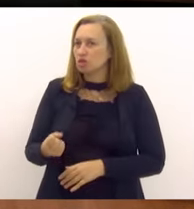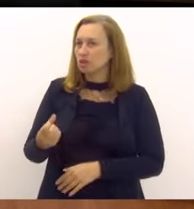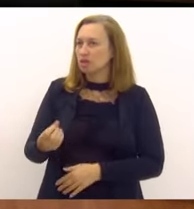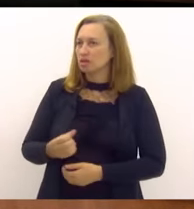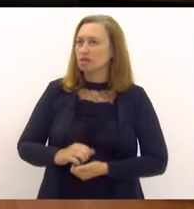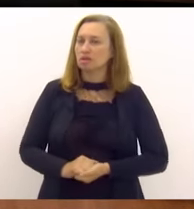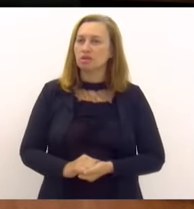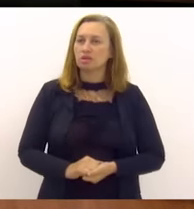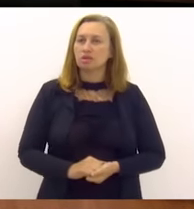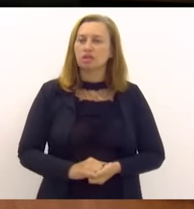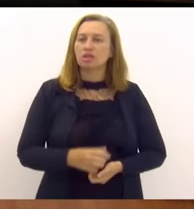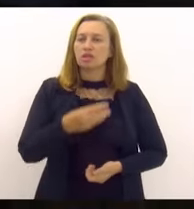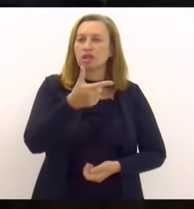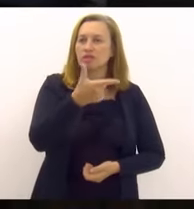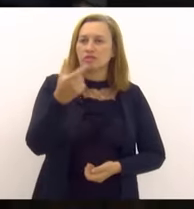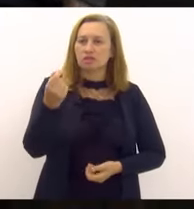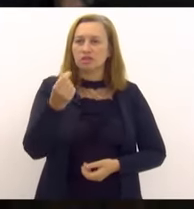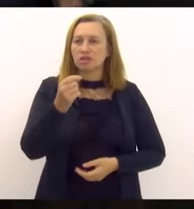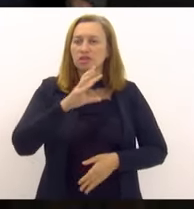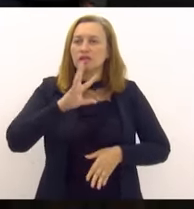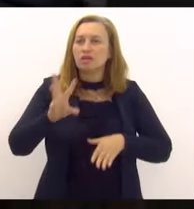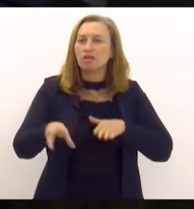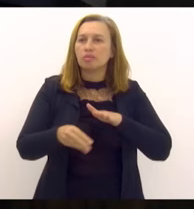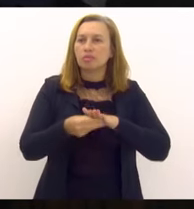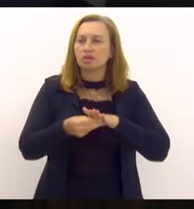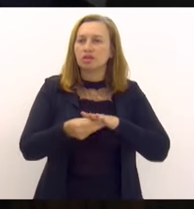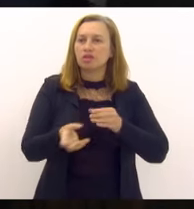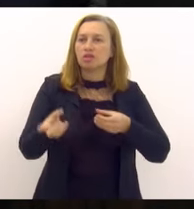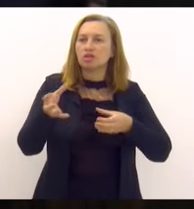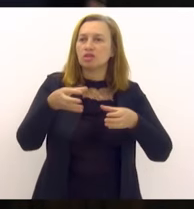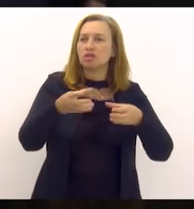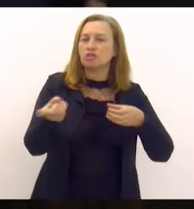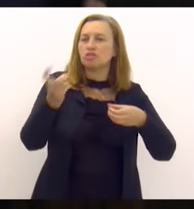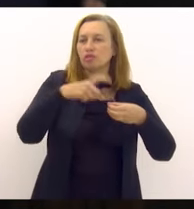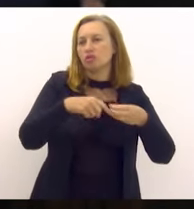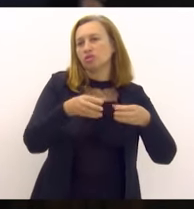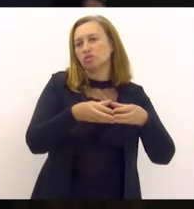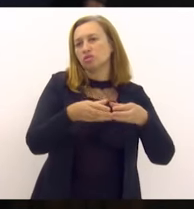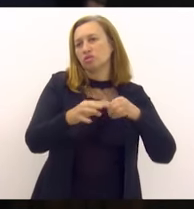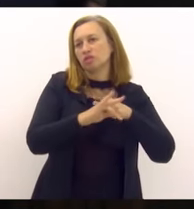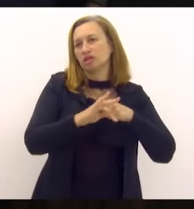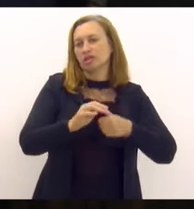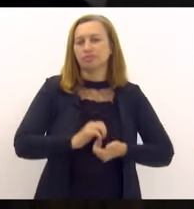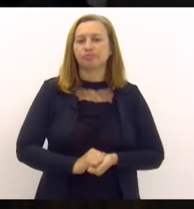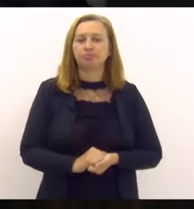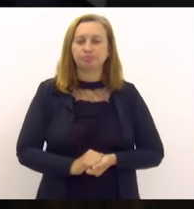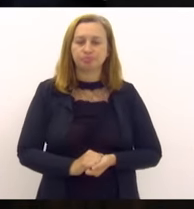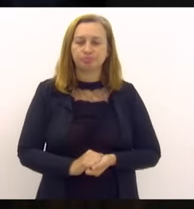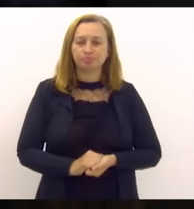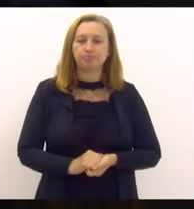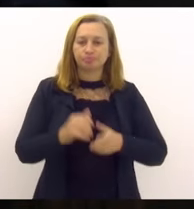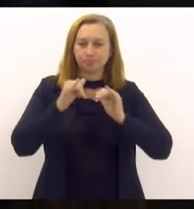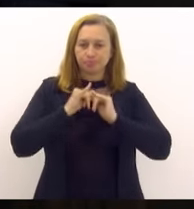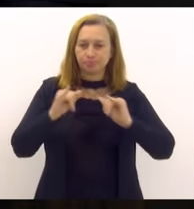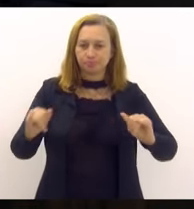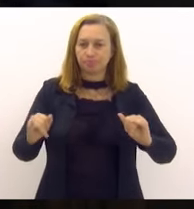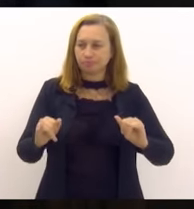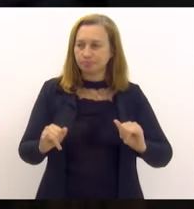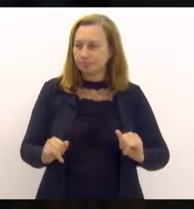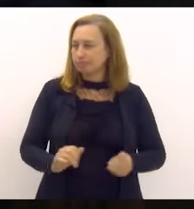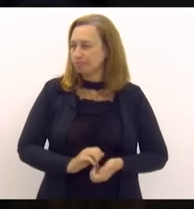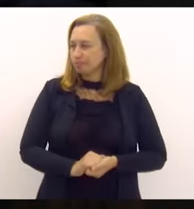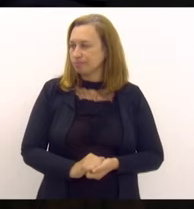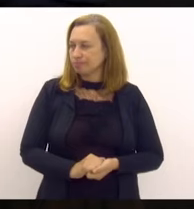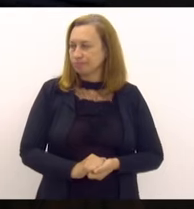recebeu 20 emendas e retorna às comissões técnicas. Anuncio, em regime